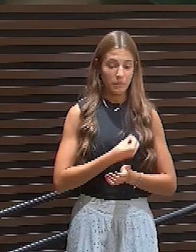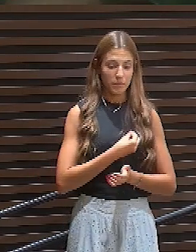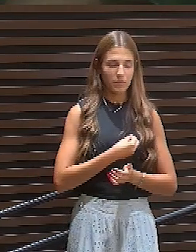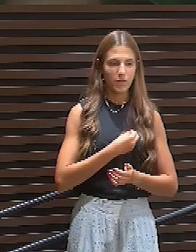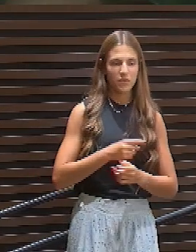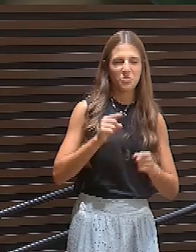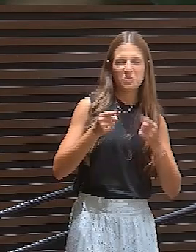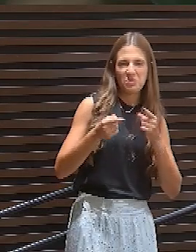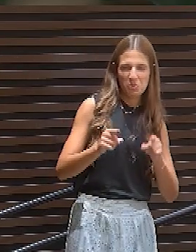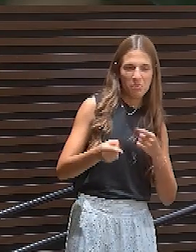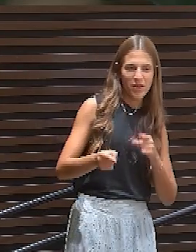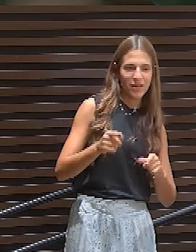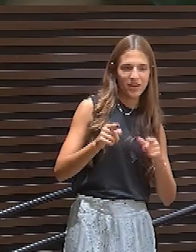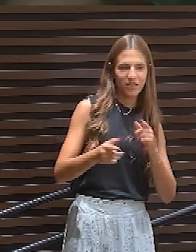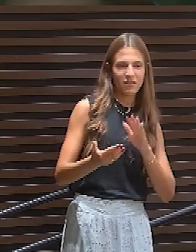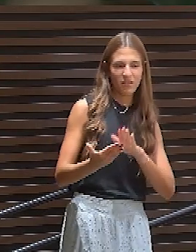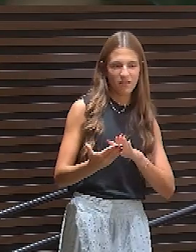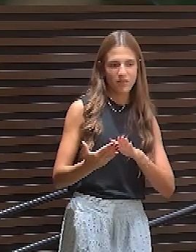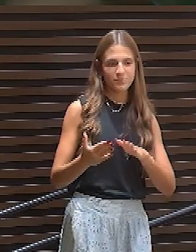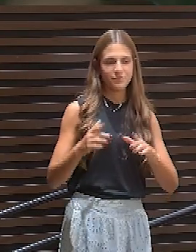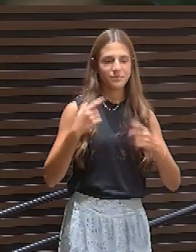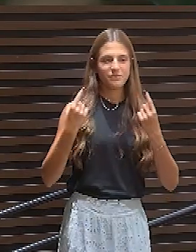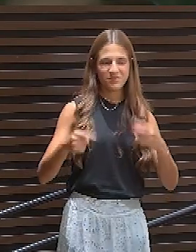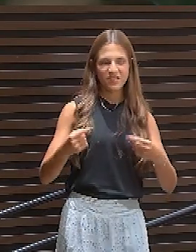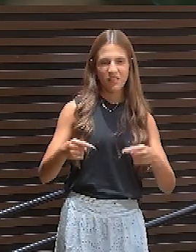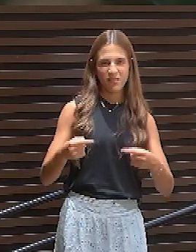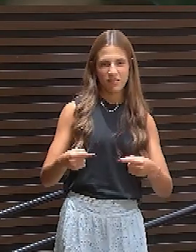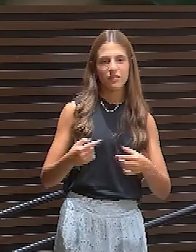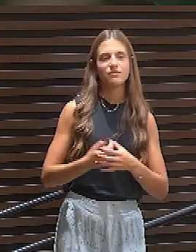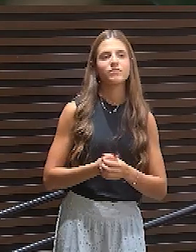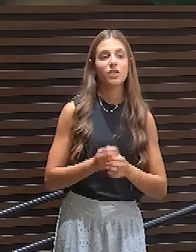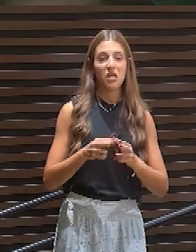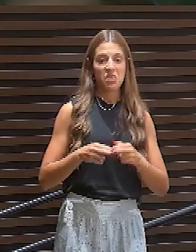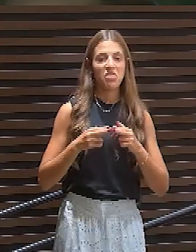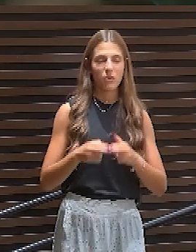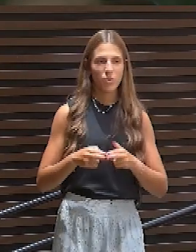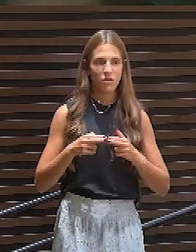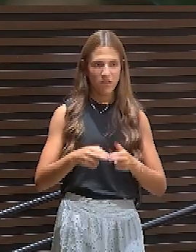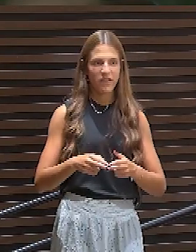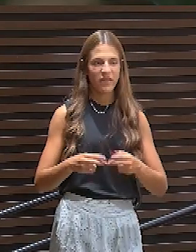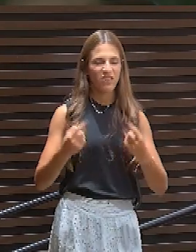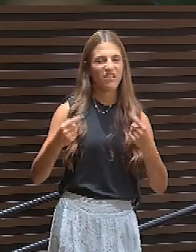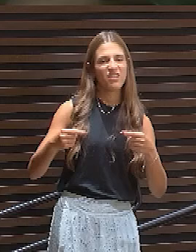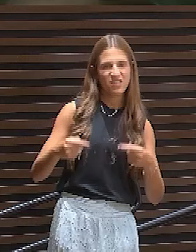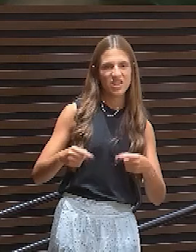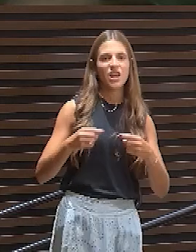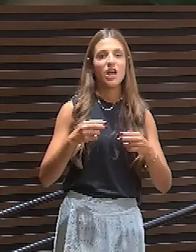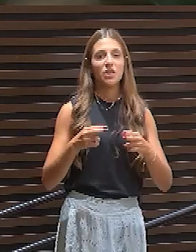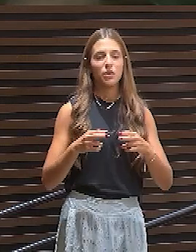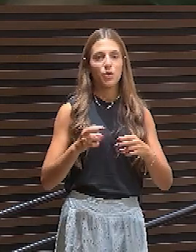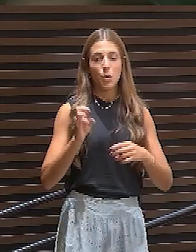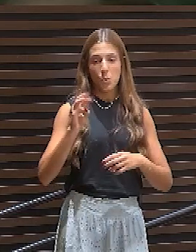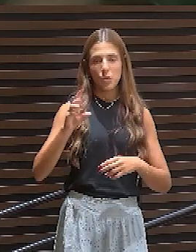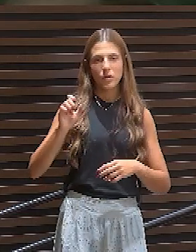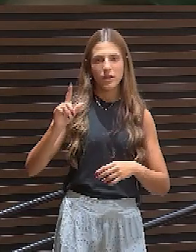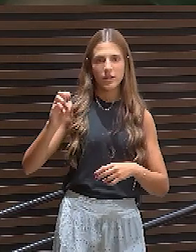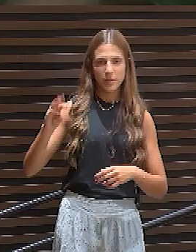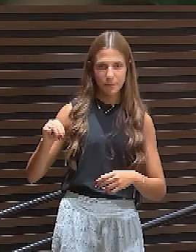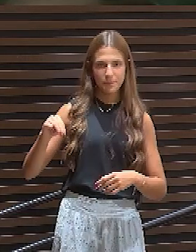oposição. Noé foi ridicularizado, Carey foi ignorado, ambos